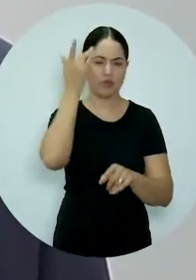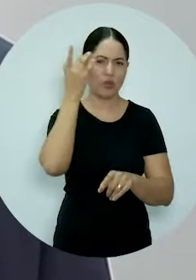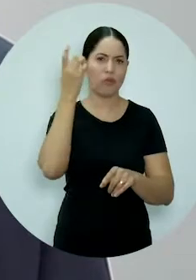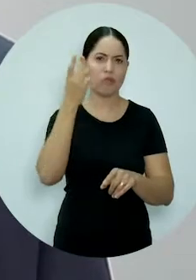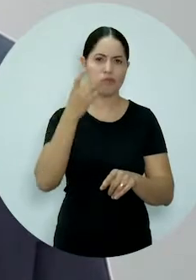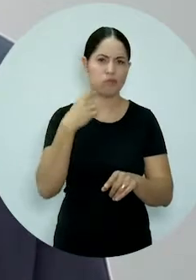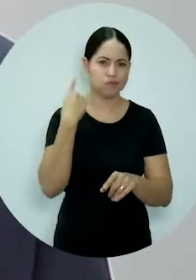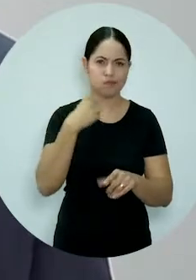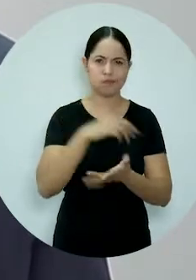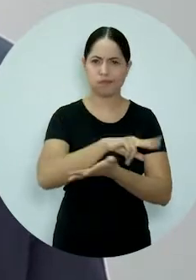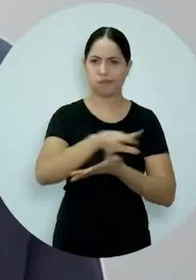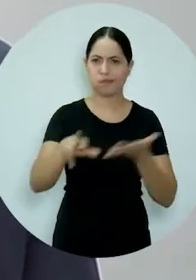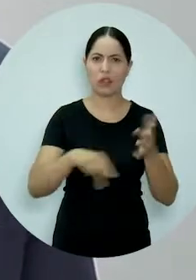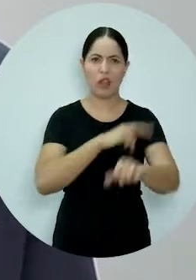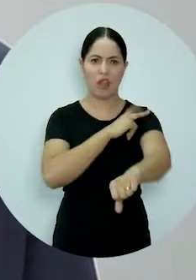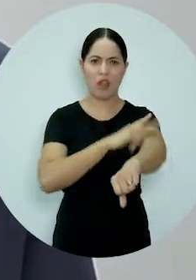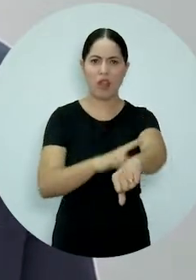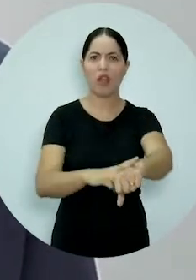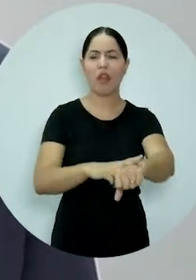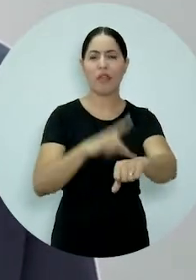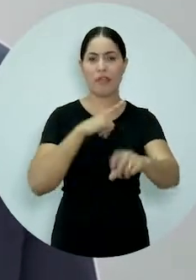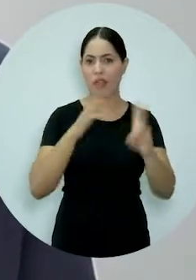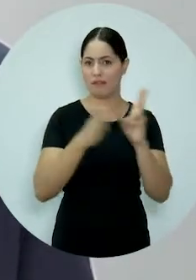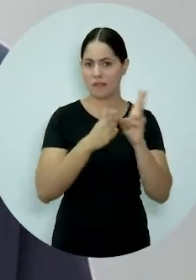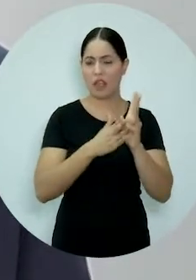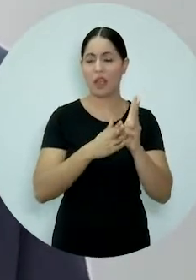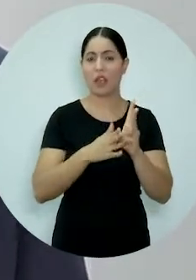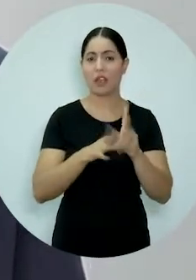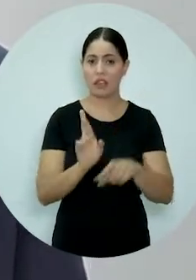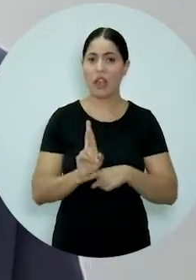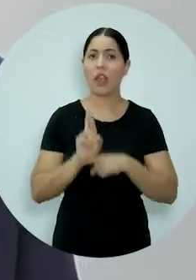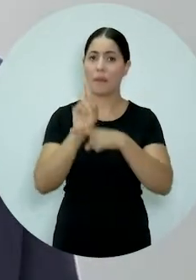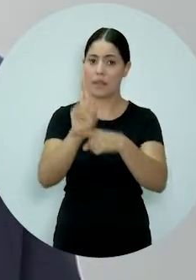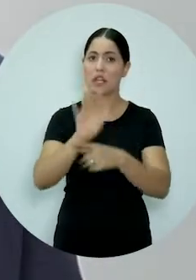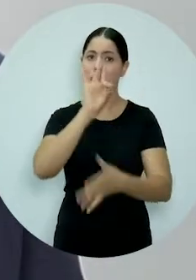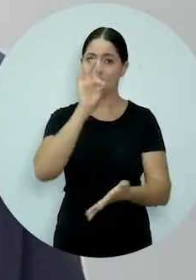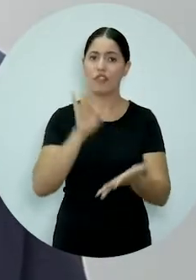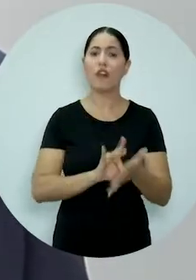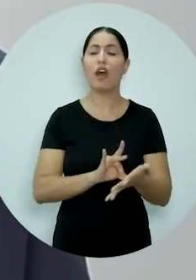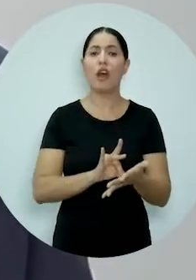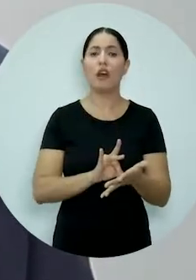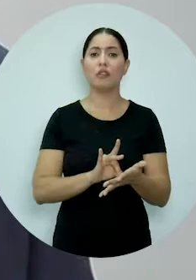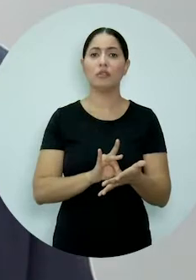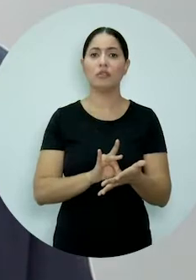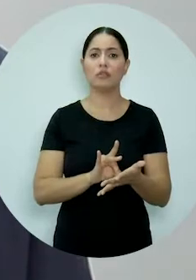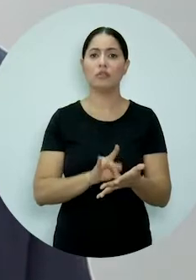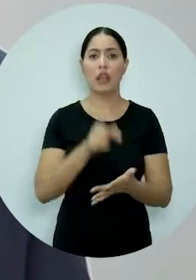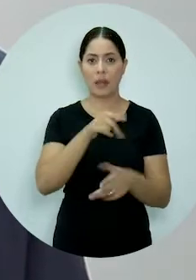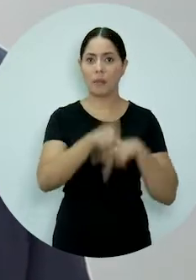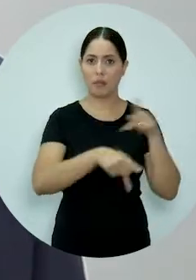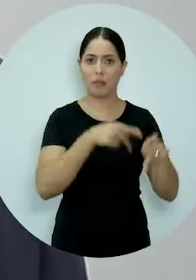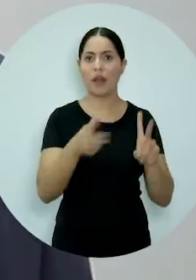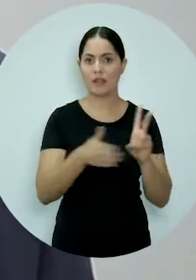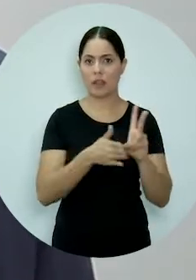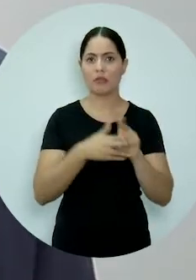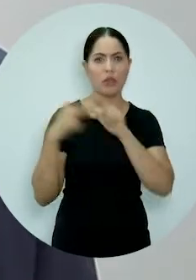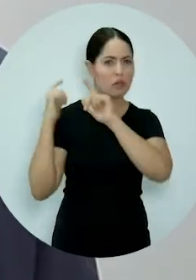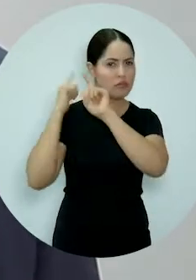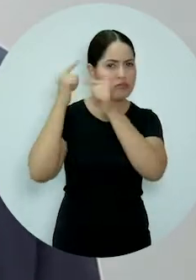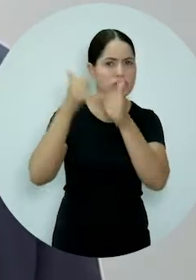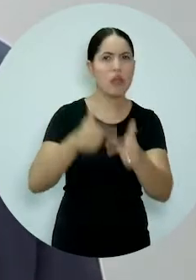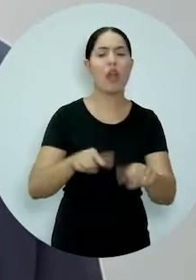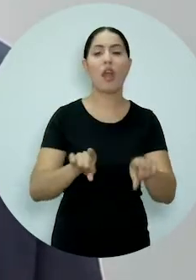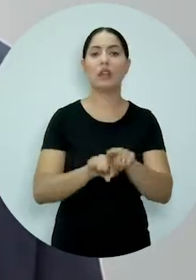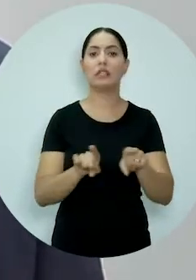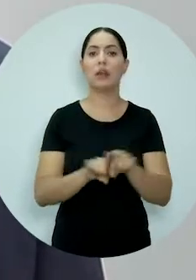advogados de diversas etnias indígenas, então assim, representando efetivamente essa população